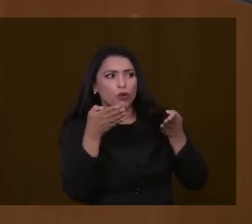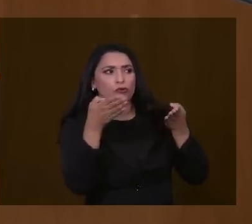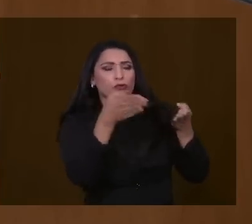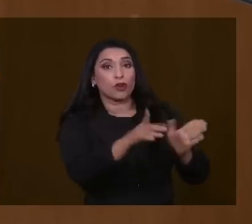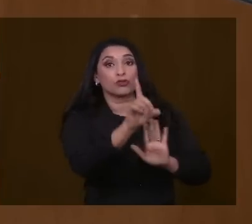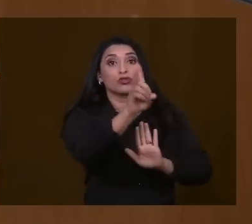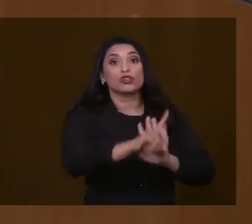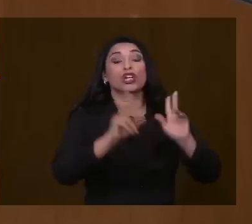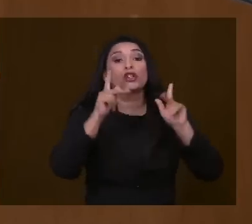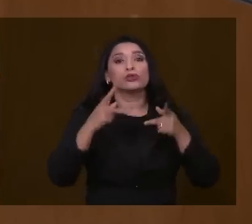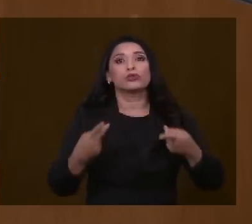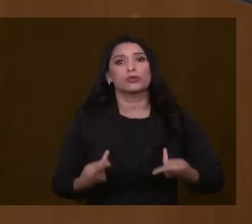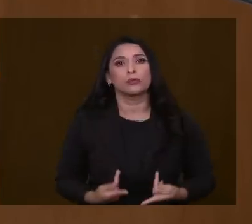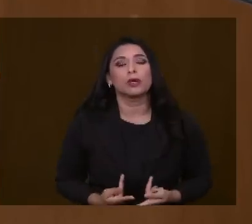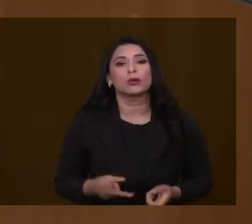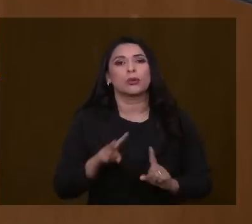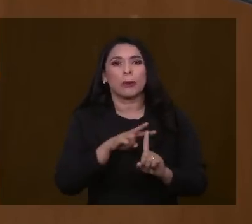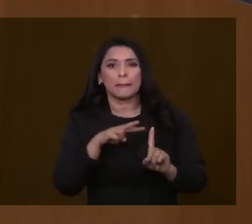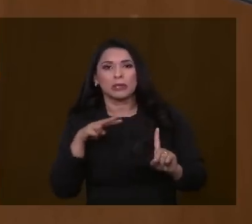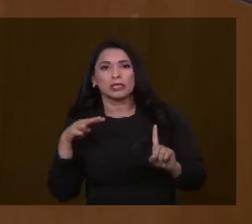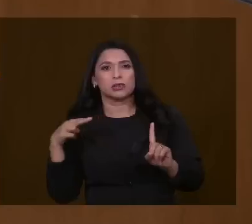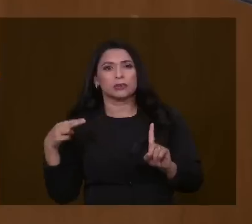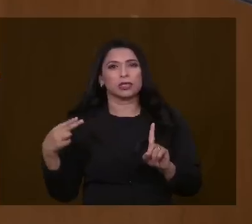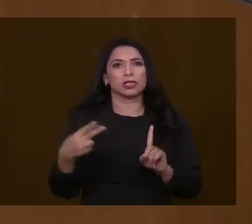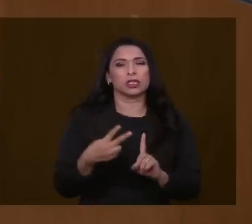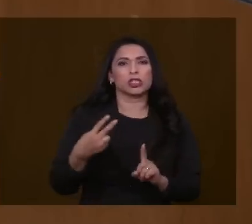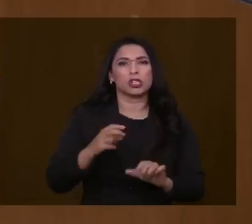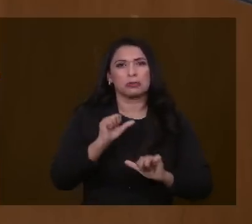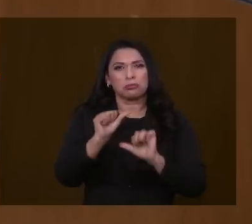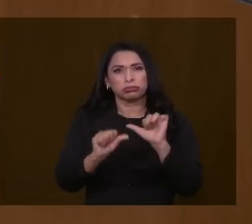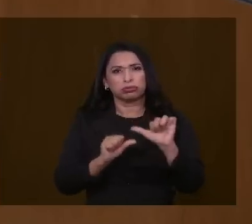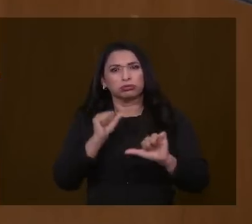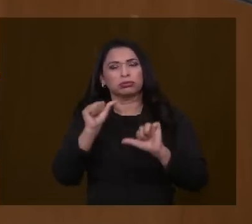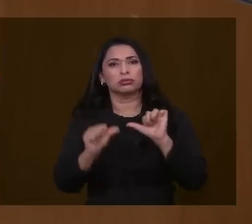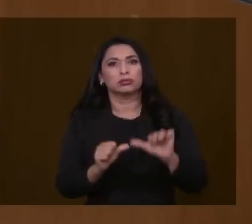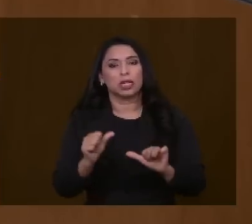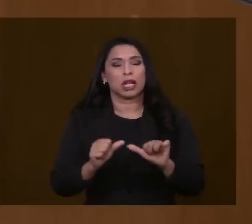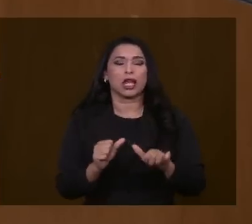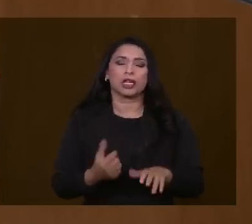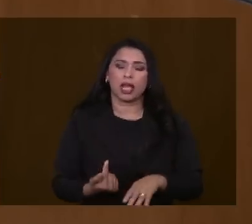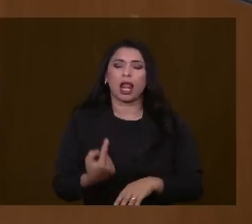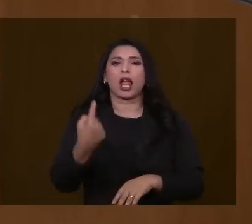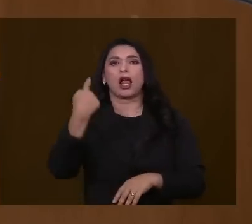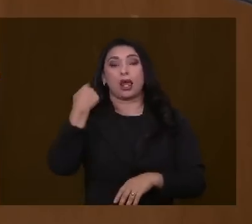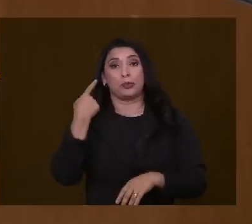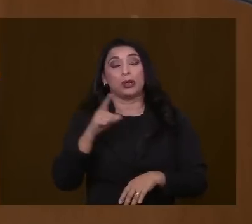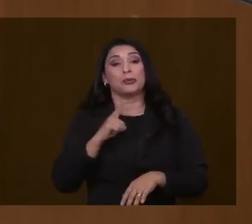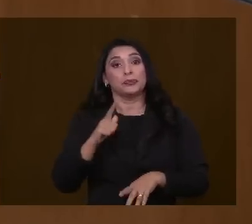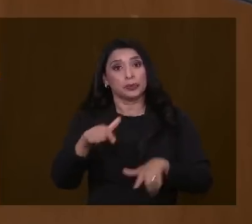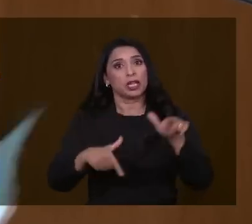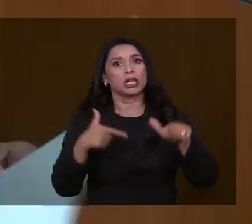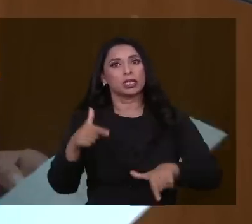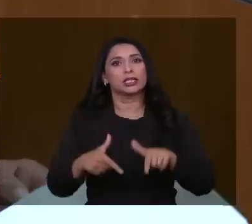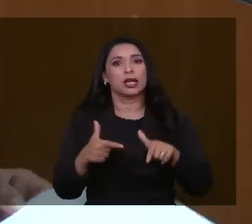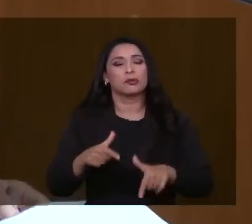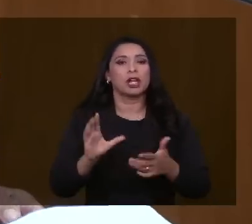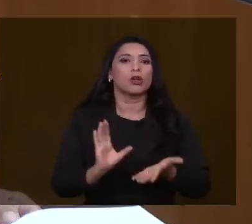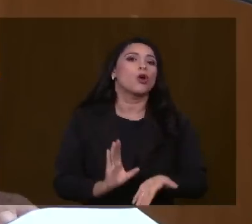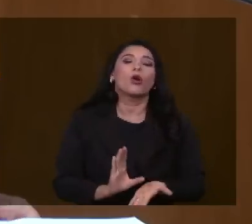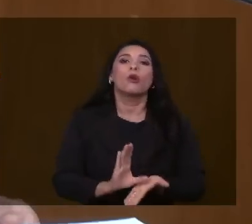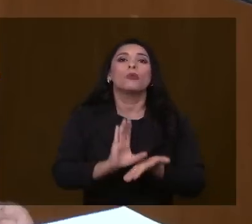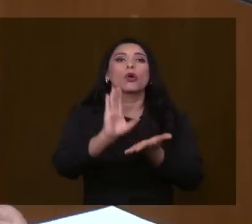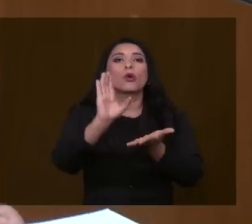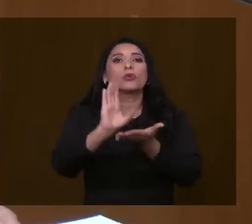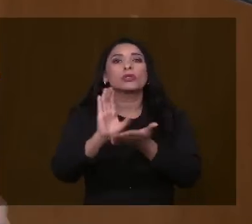direitos humanos, numa perspectiva juridicamente revolucionária naquele momento. Sua atuação em conselhos e